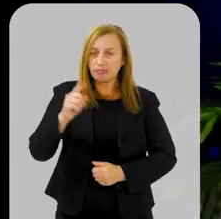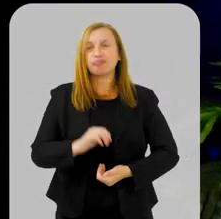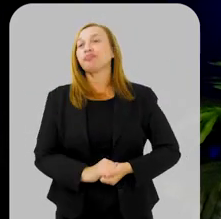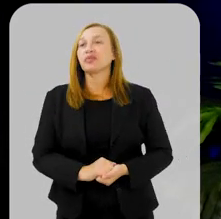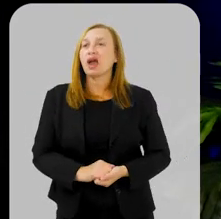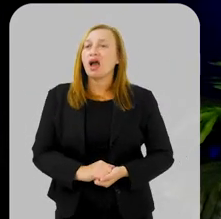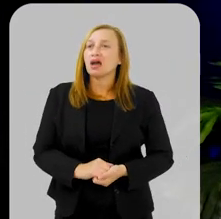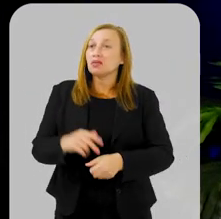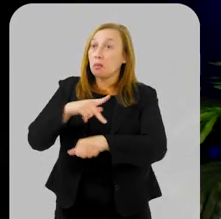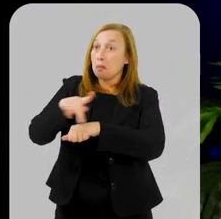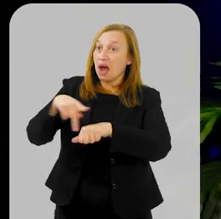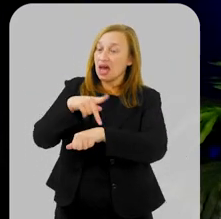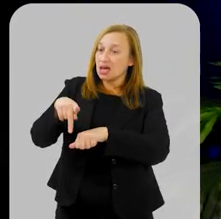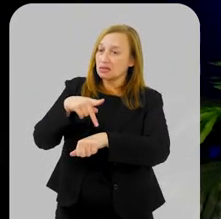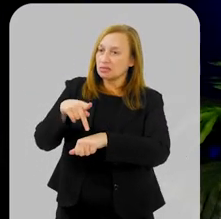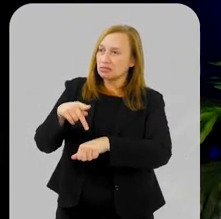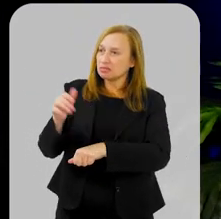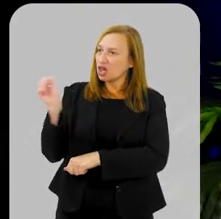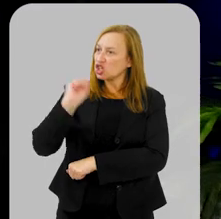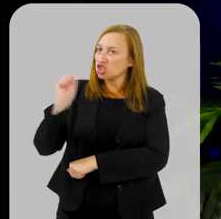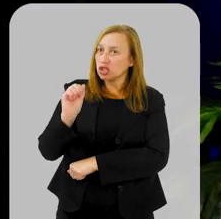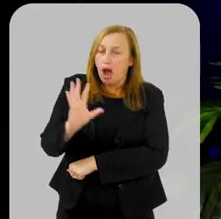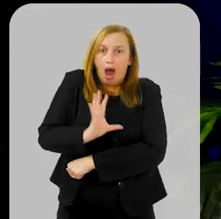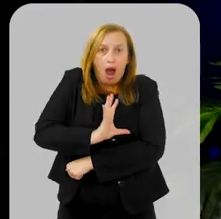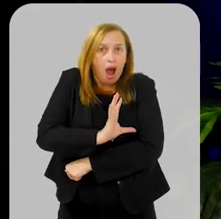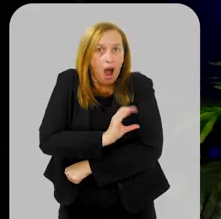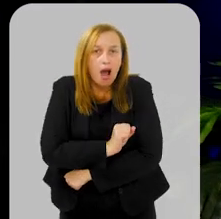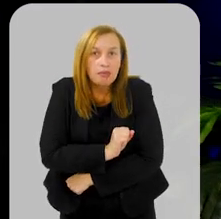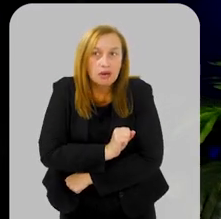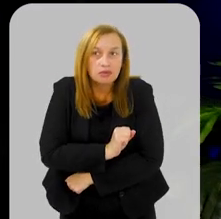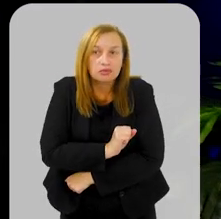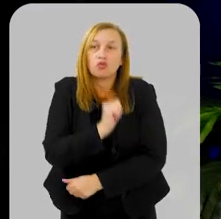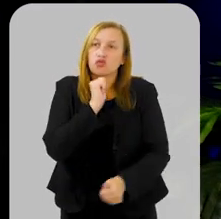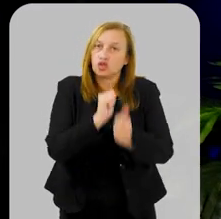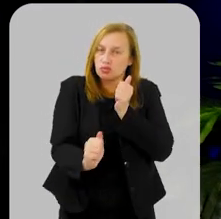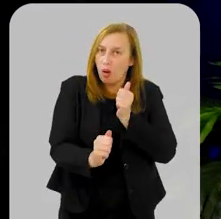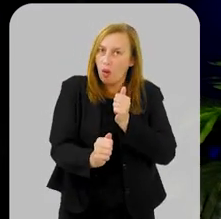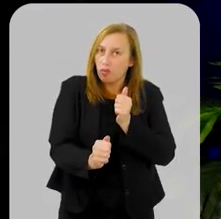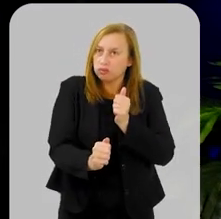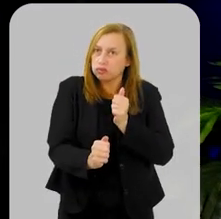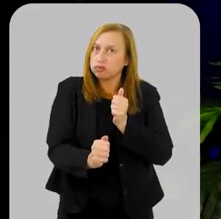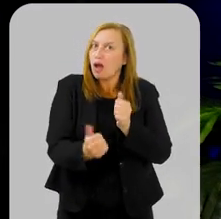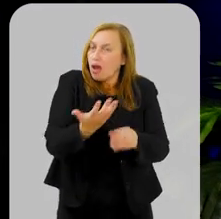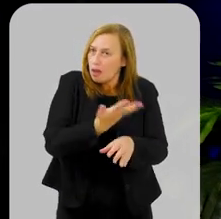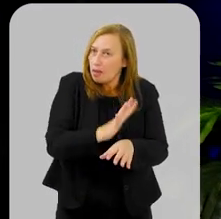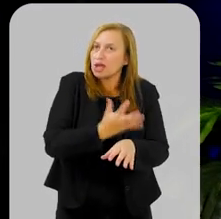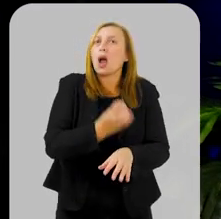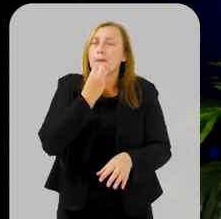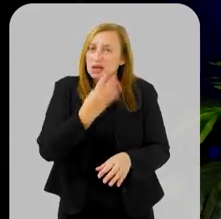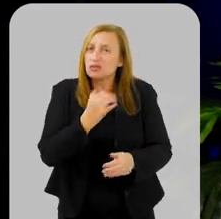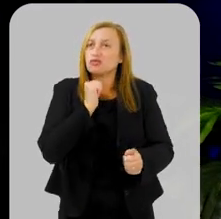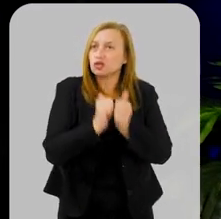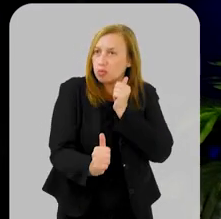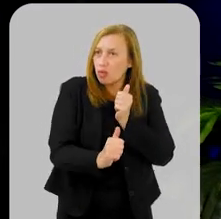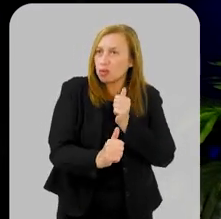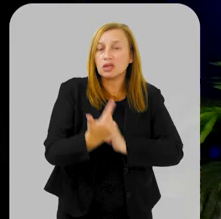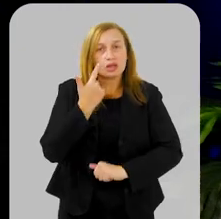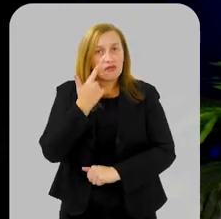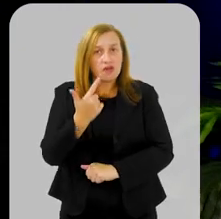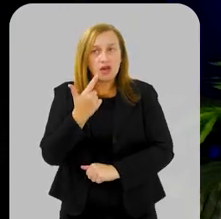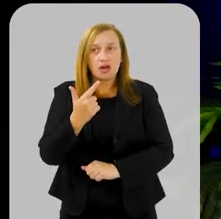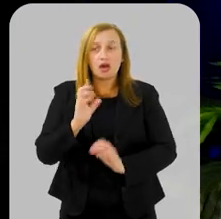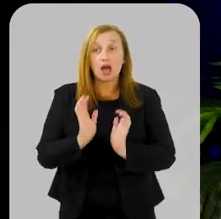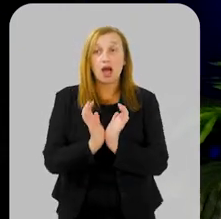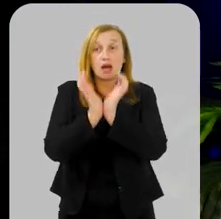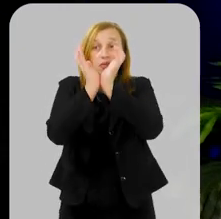E o argentino é apaixonado por futebol. E joga muito bem, né? E pratica muito bem o futebol, tanto